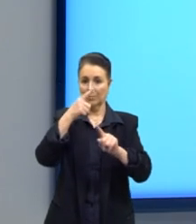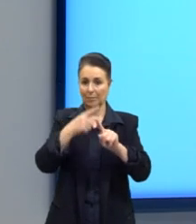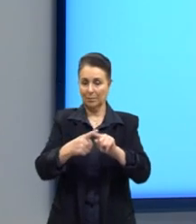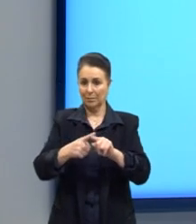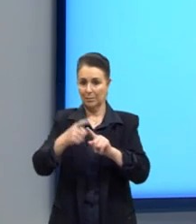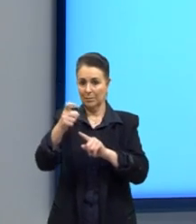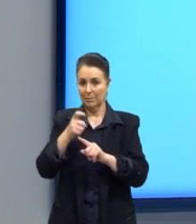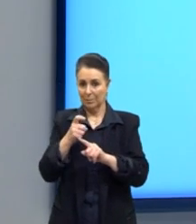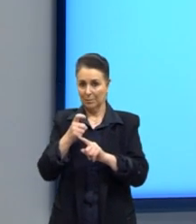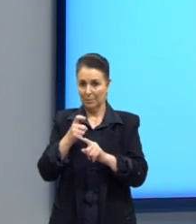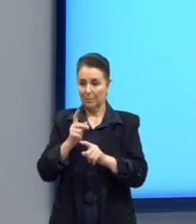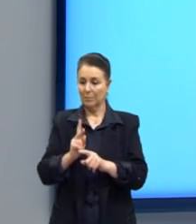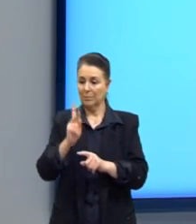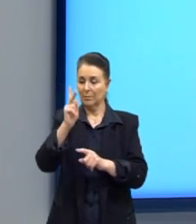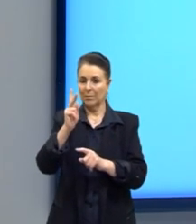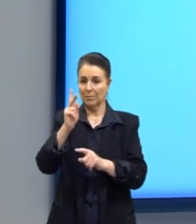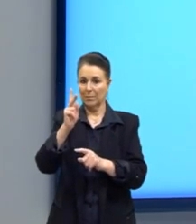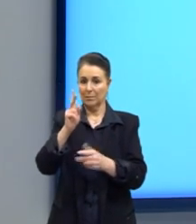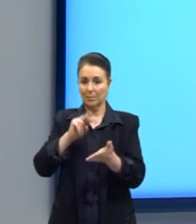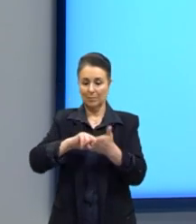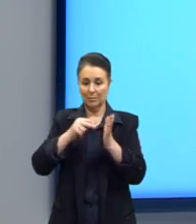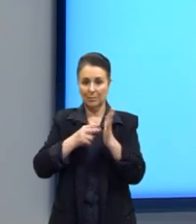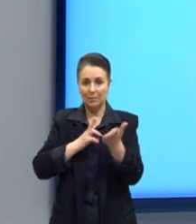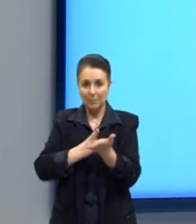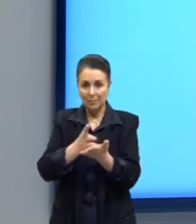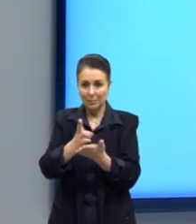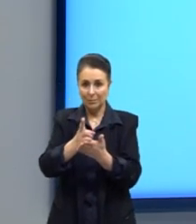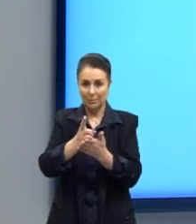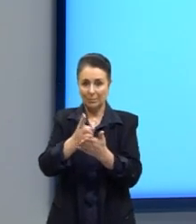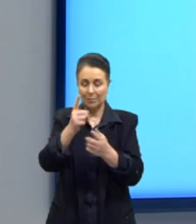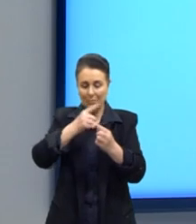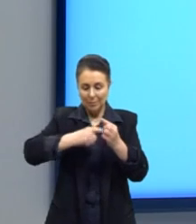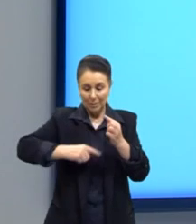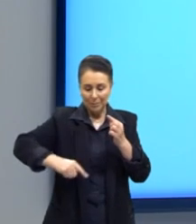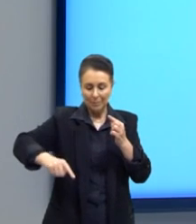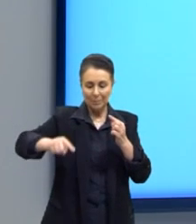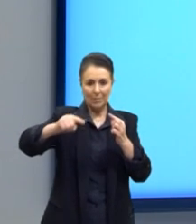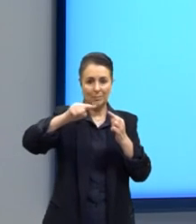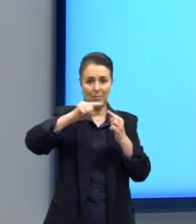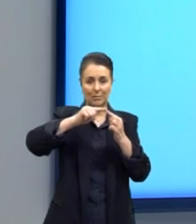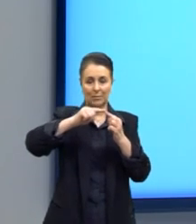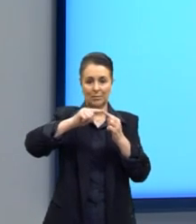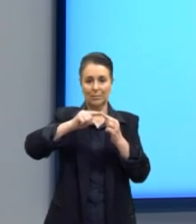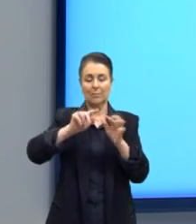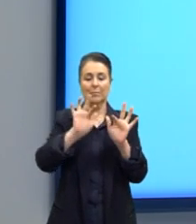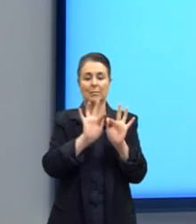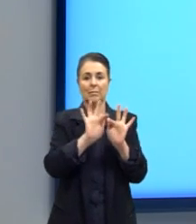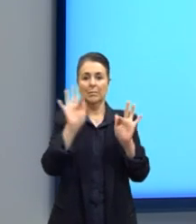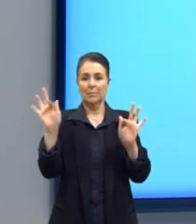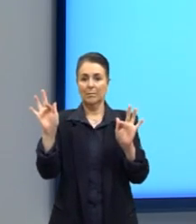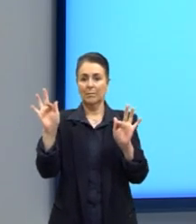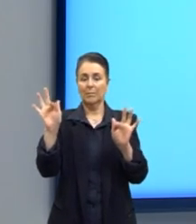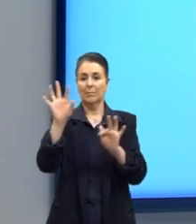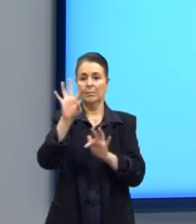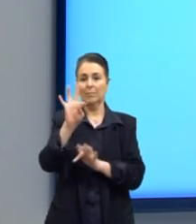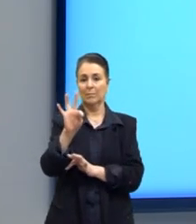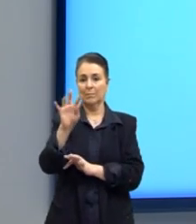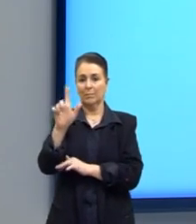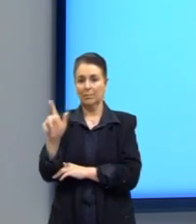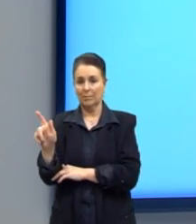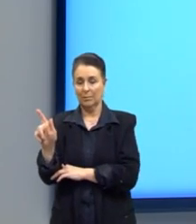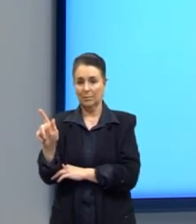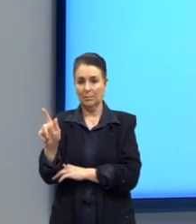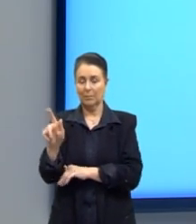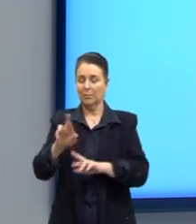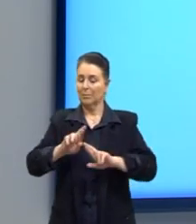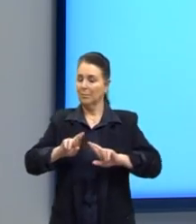constante que representa um número inteiro de voltas né a função tangente Então ela possui um comportamento